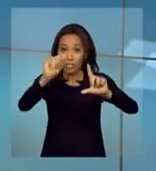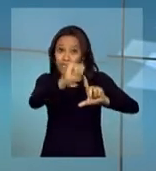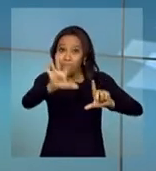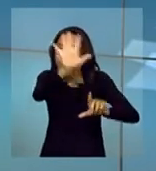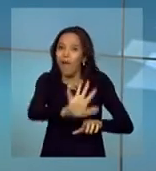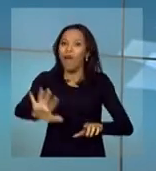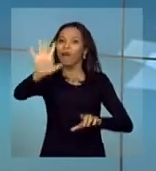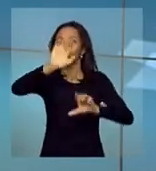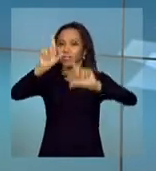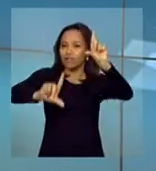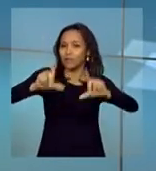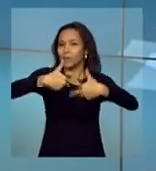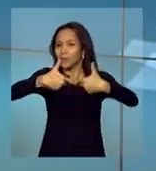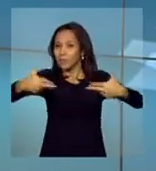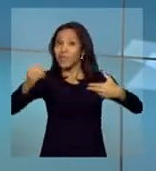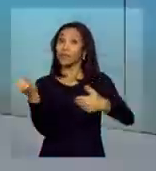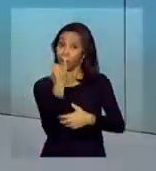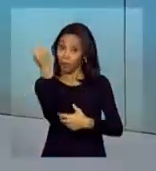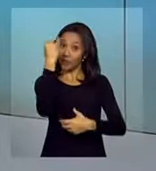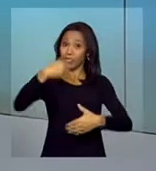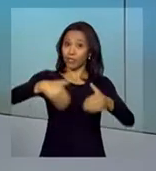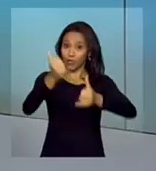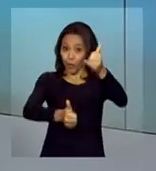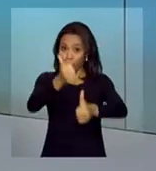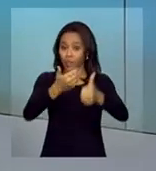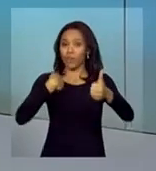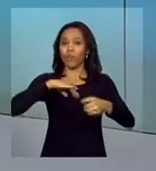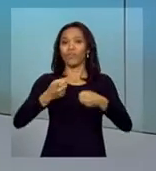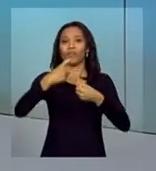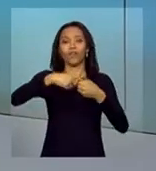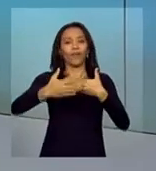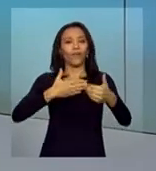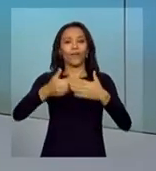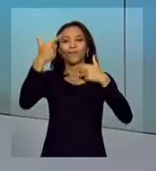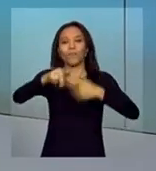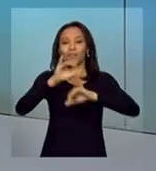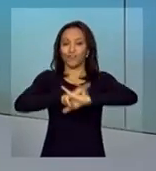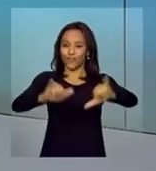necessários para as competições. E nós podemos voltar a qualquer momento com